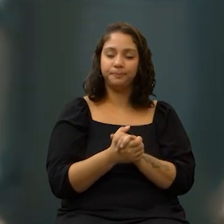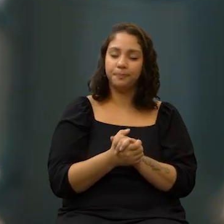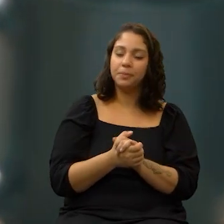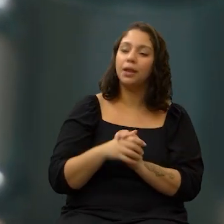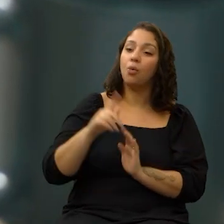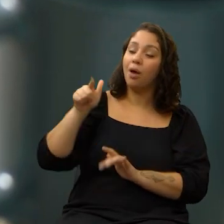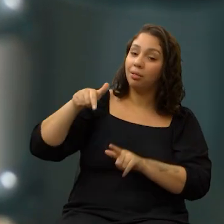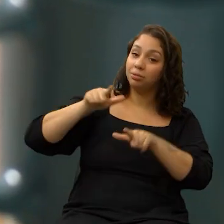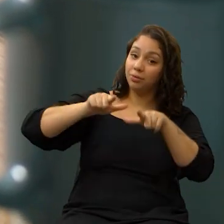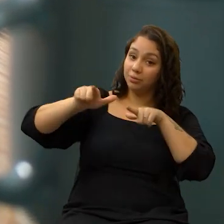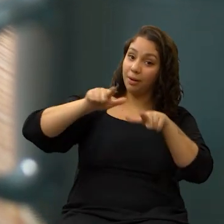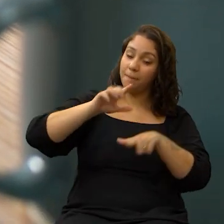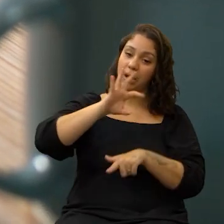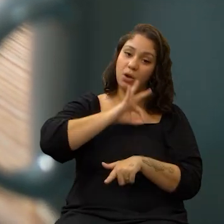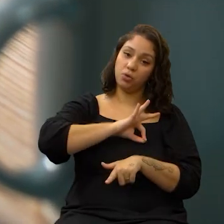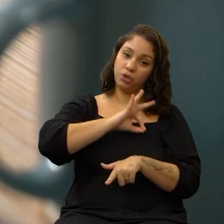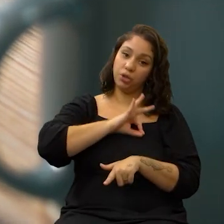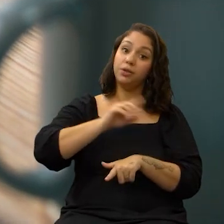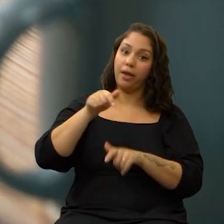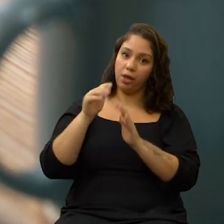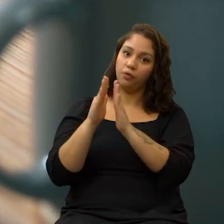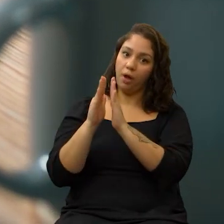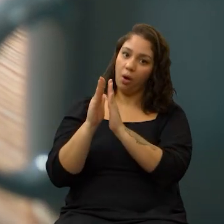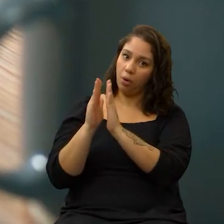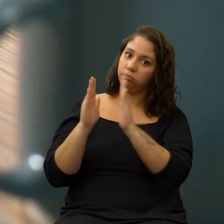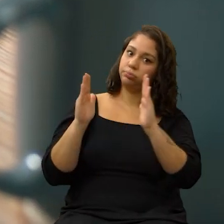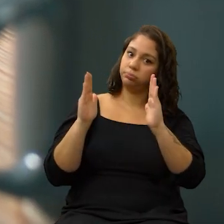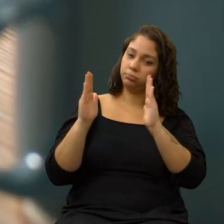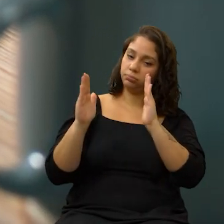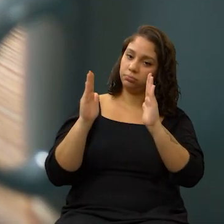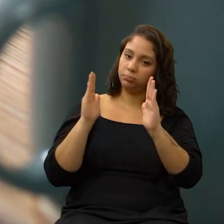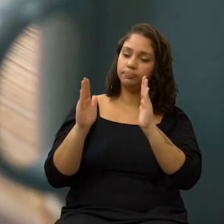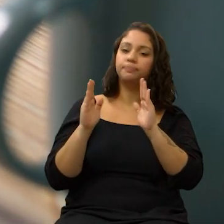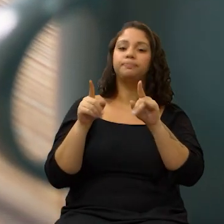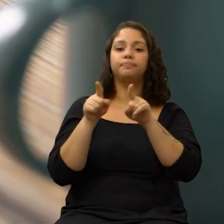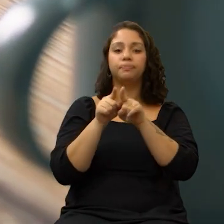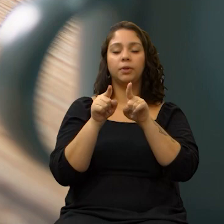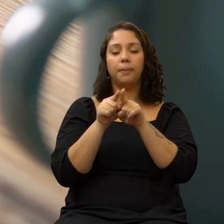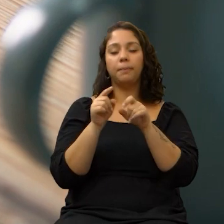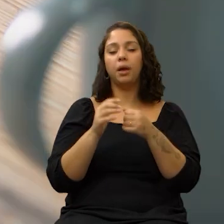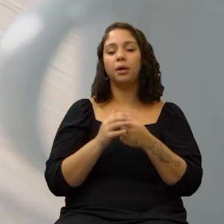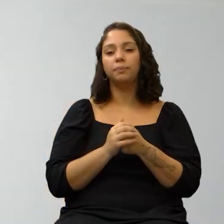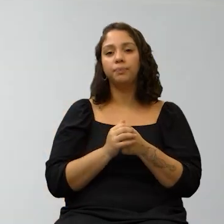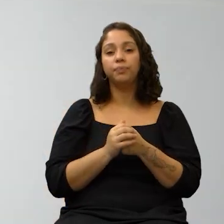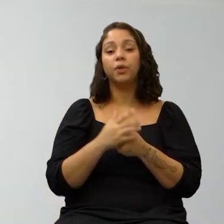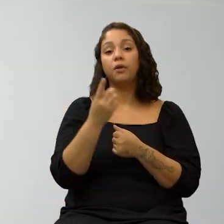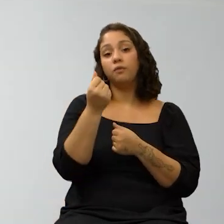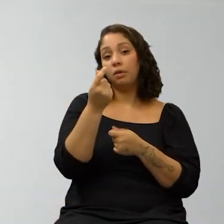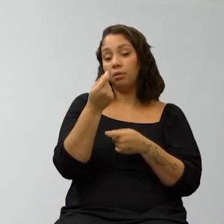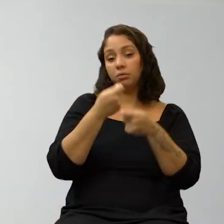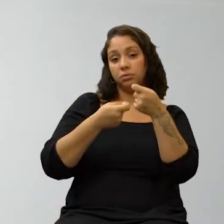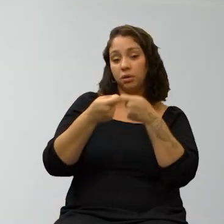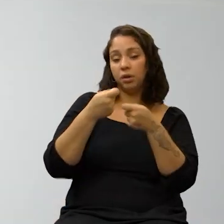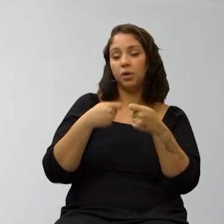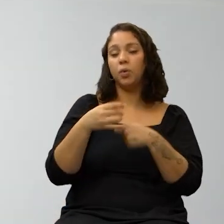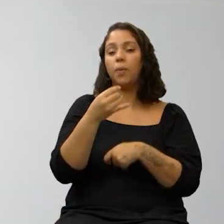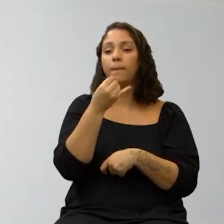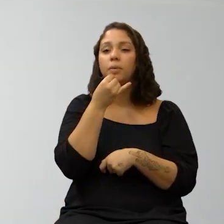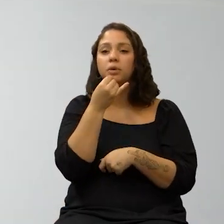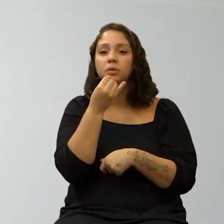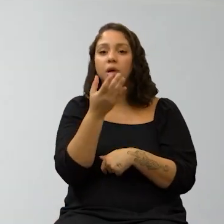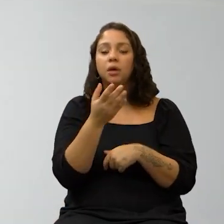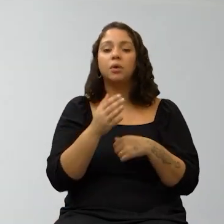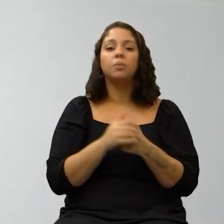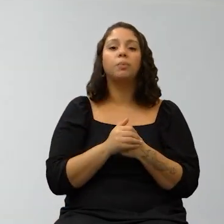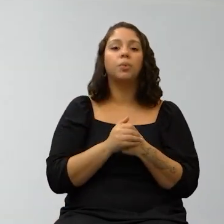Rendimento, né, do trabalho acima deste valor, rendimento de financeiros, por